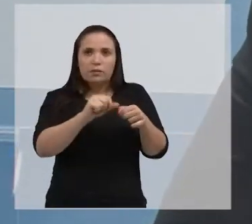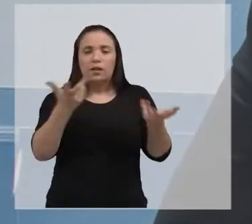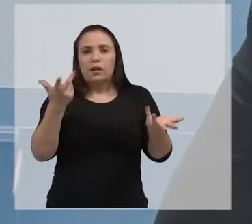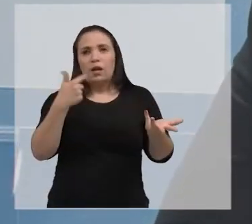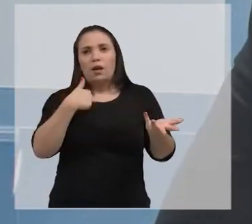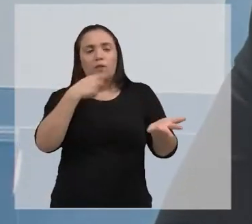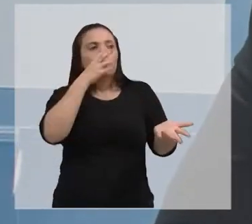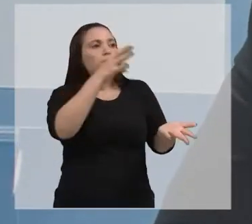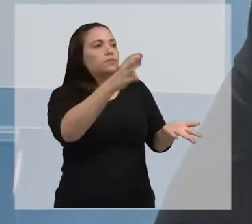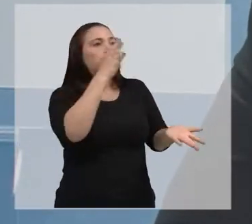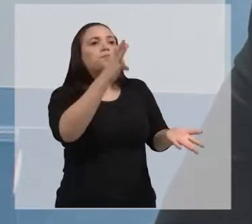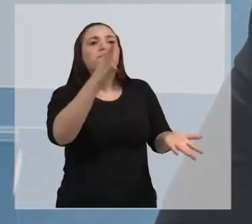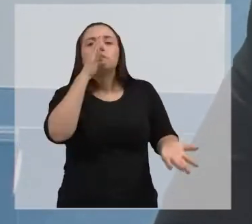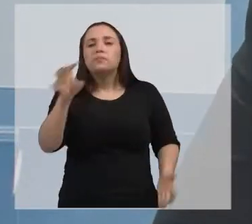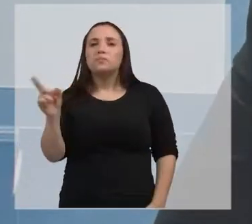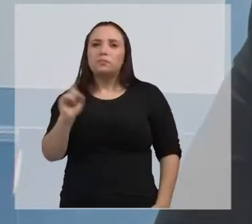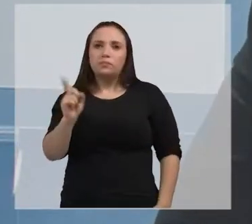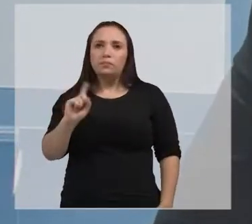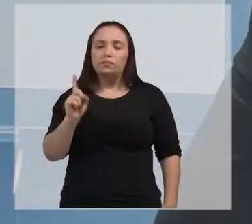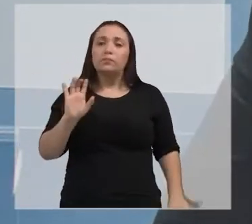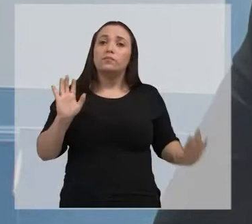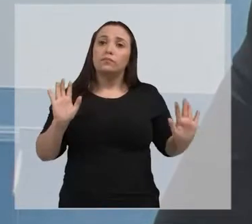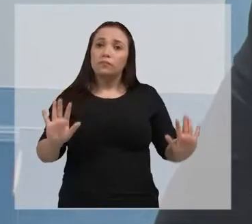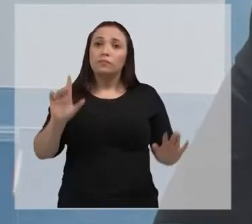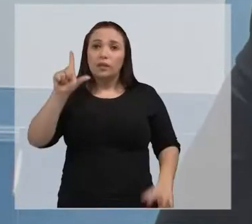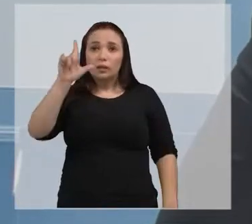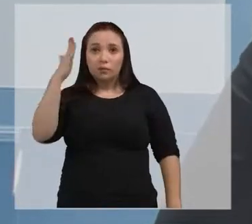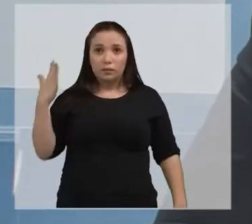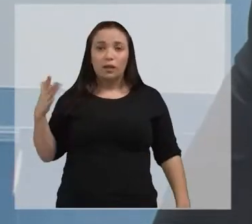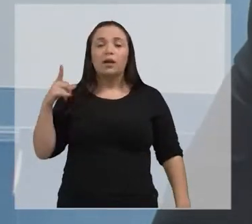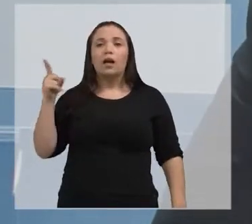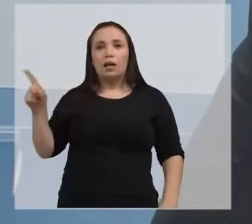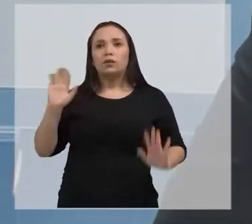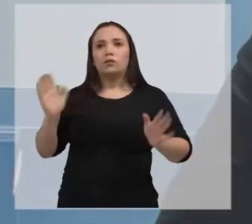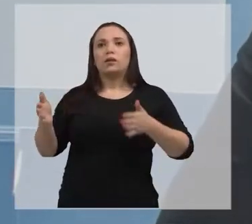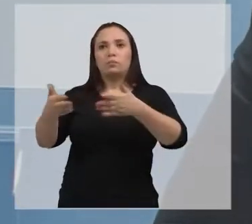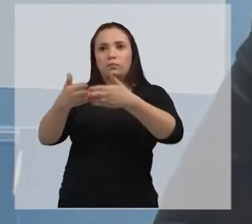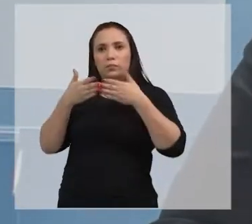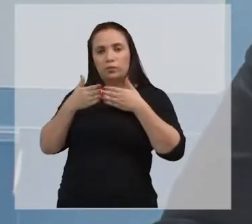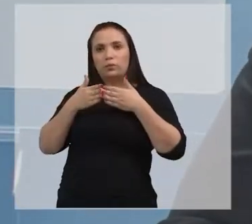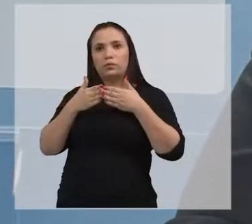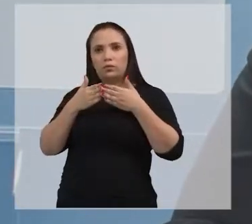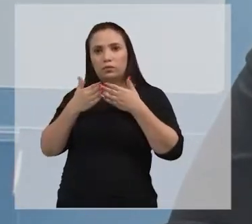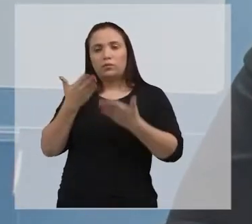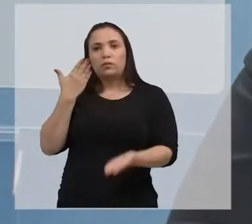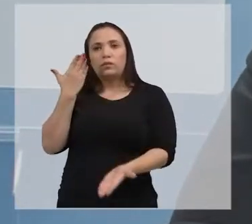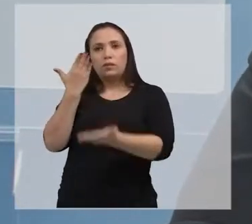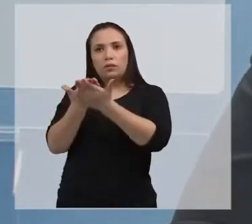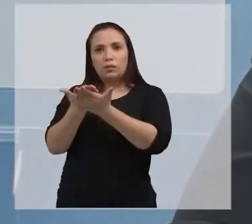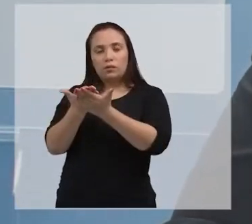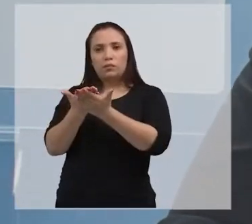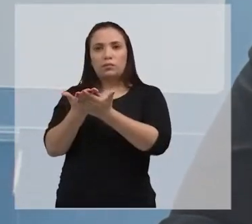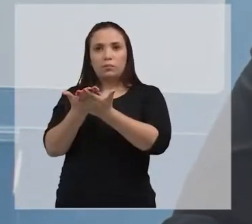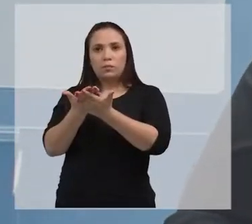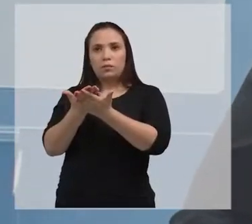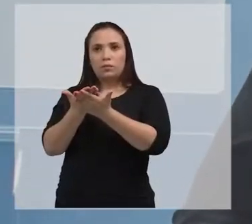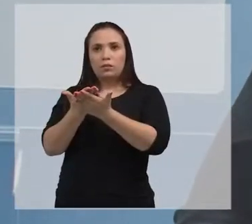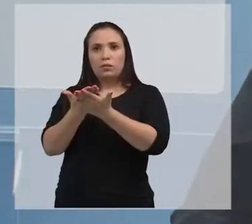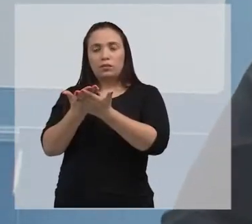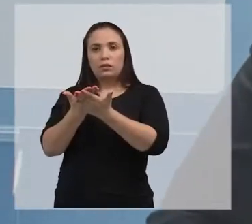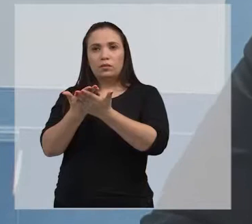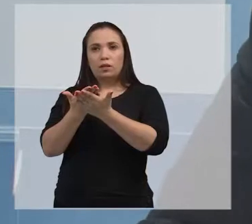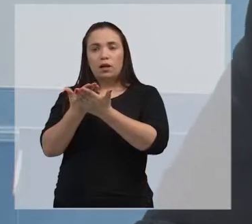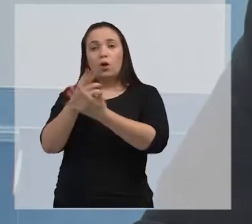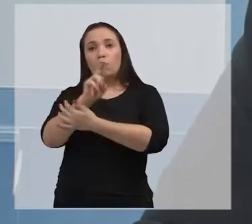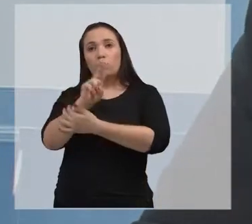Vitor Valim, nem o Cabo Sabino. Eu não sei se eles vão fazer. A Luziane, eu sei que ela pediu, já foi, o requerimento já foi para lá. Só não vai,